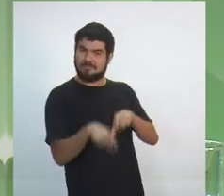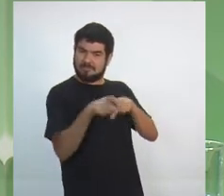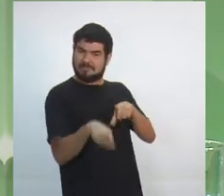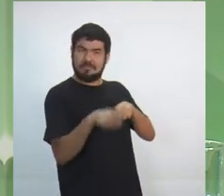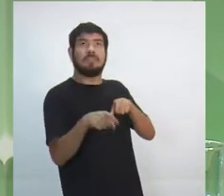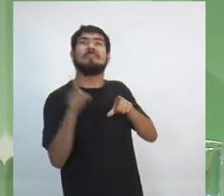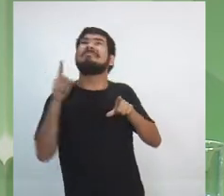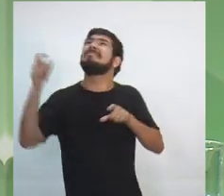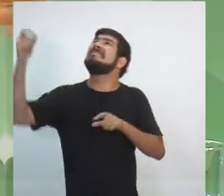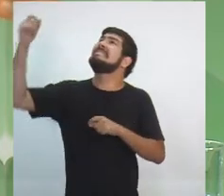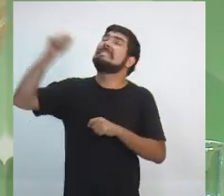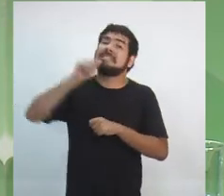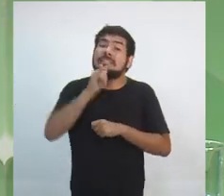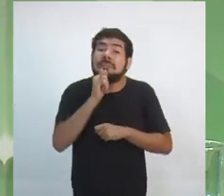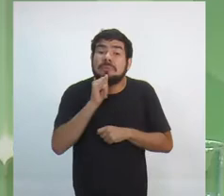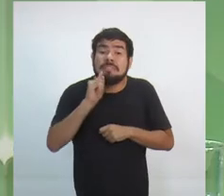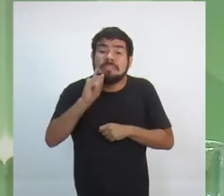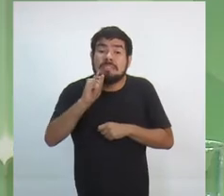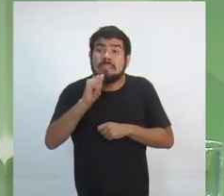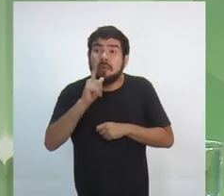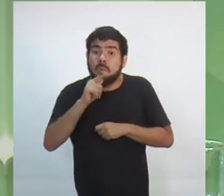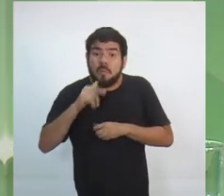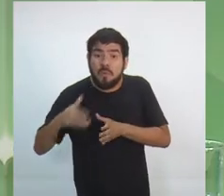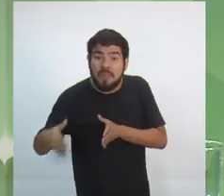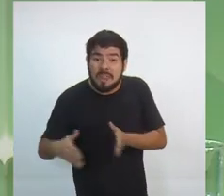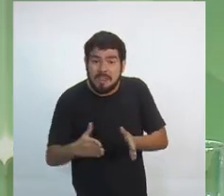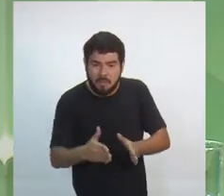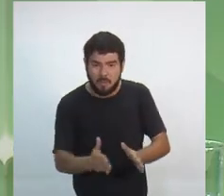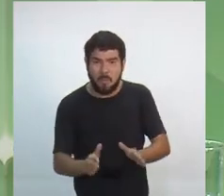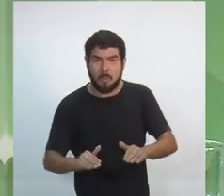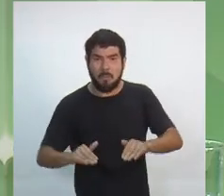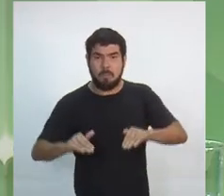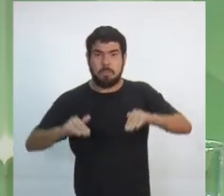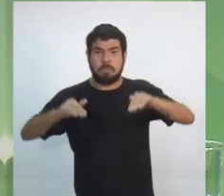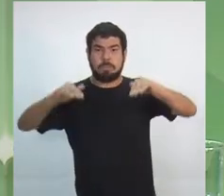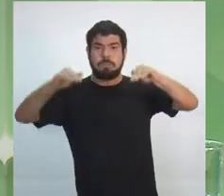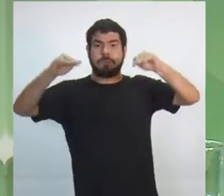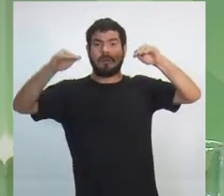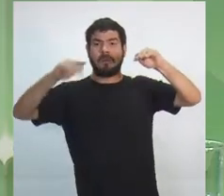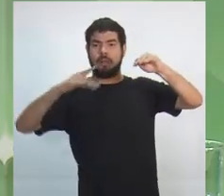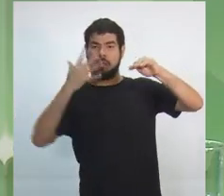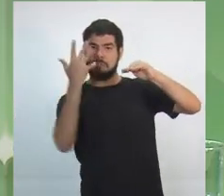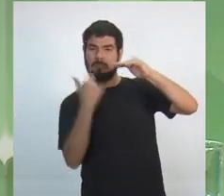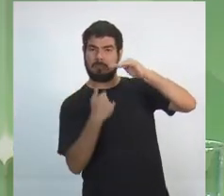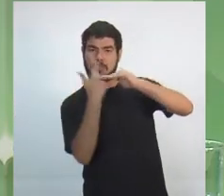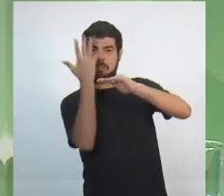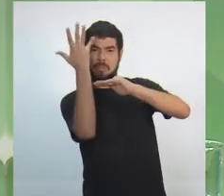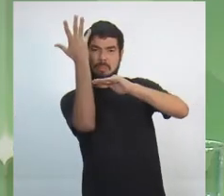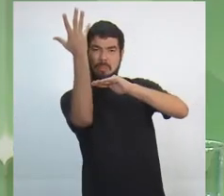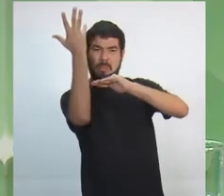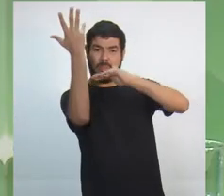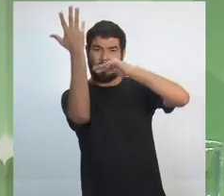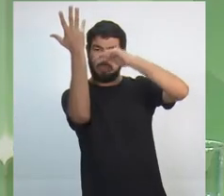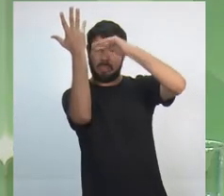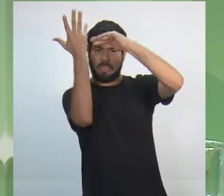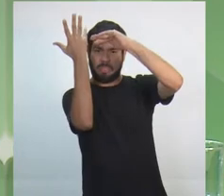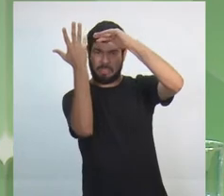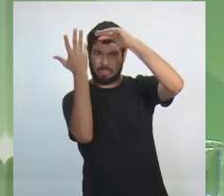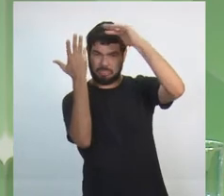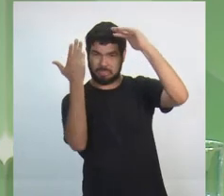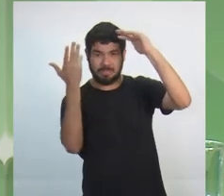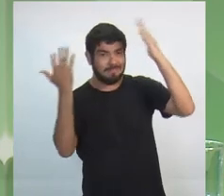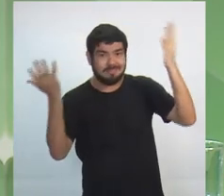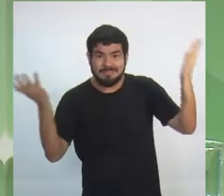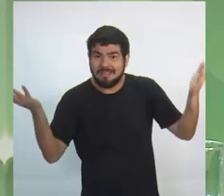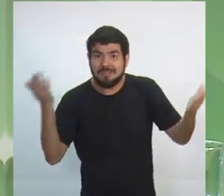alagou, se o rio fez com que ele perdesse a plantação, ou a chuva em excesso, ou o sol em excesso, e ele perdesse a produção